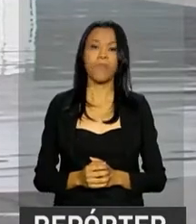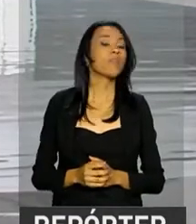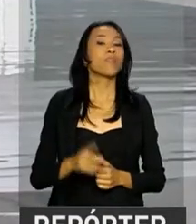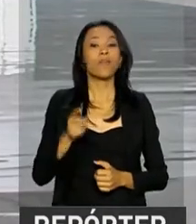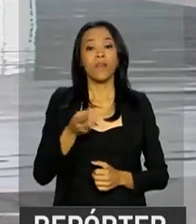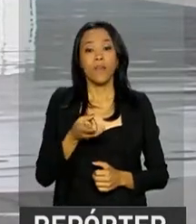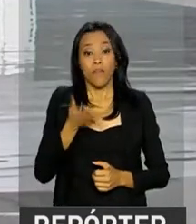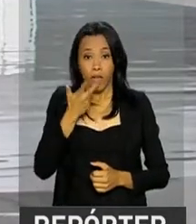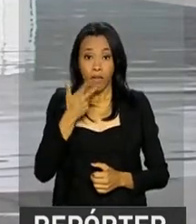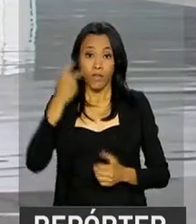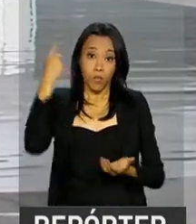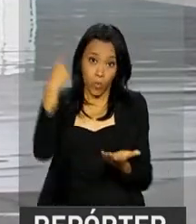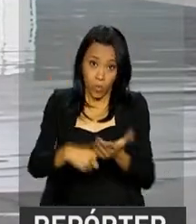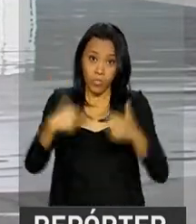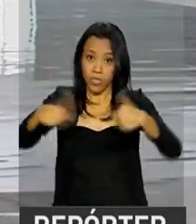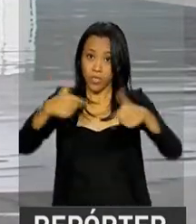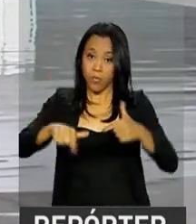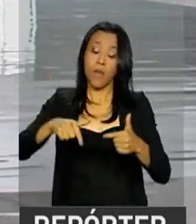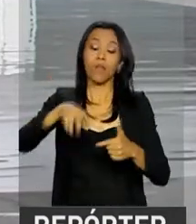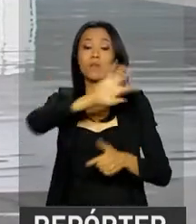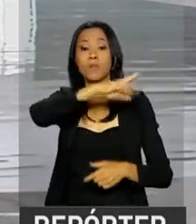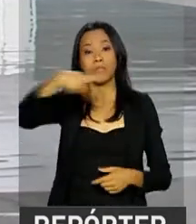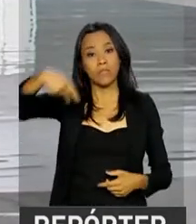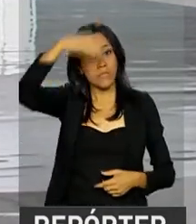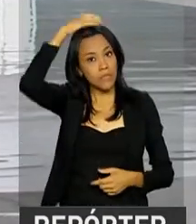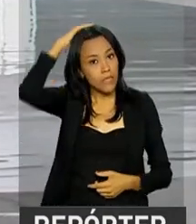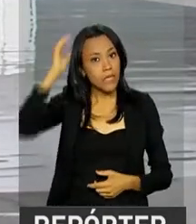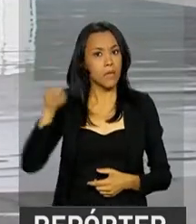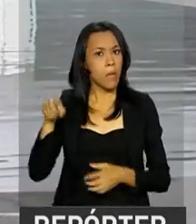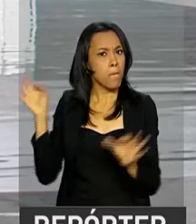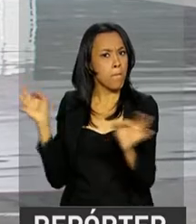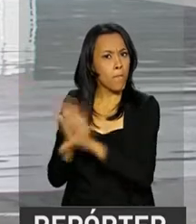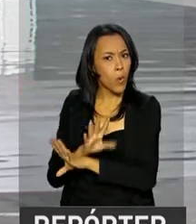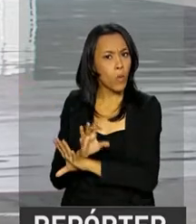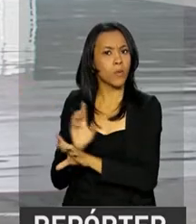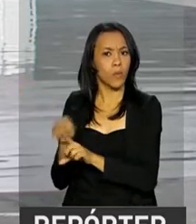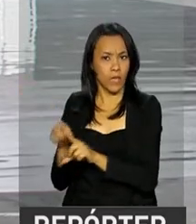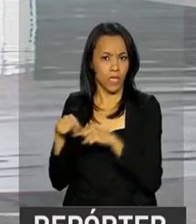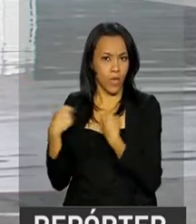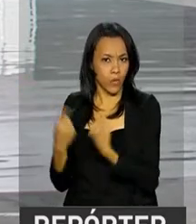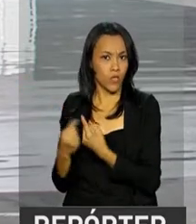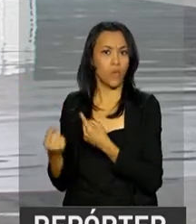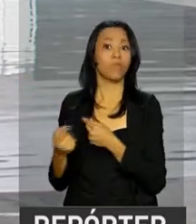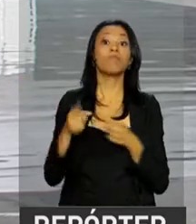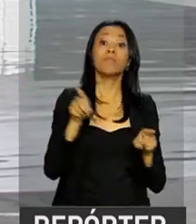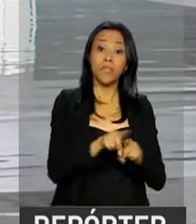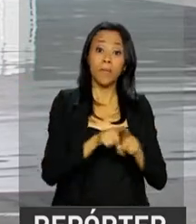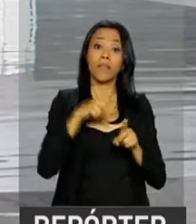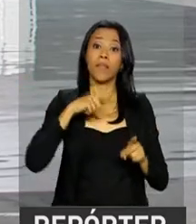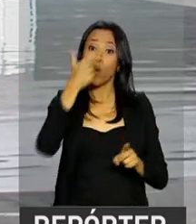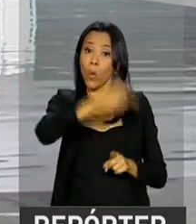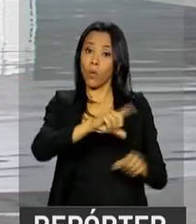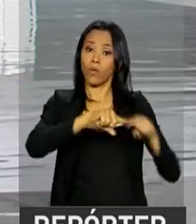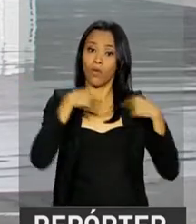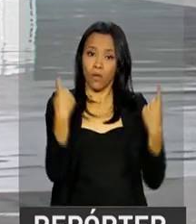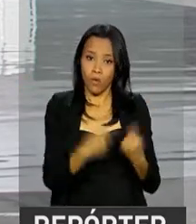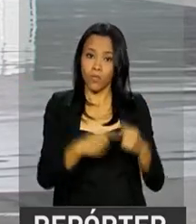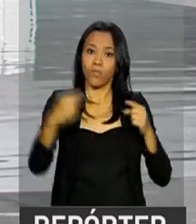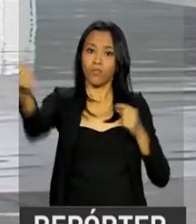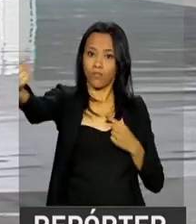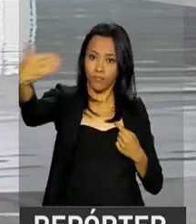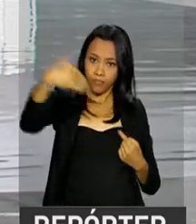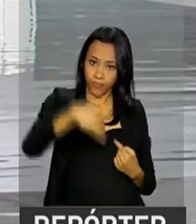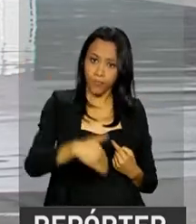falando sobre a agenda do presidente Michel Temer, logo depois dessa reunião, ele recebe aqui no Palácio do Planalto o presidente da